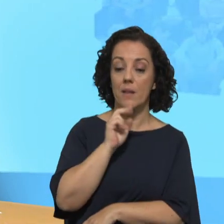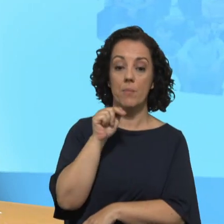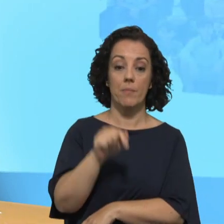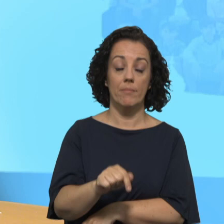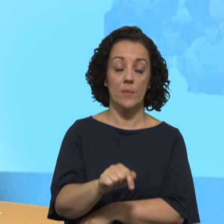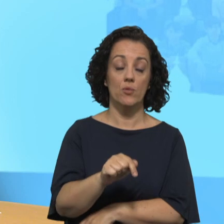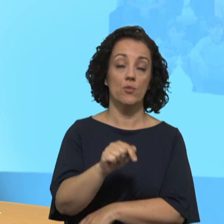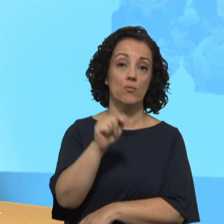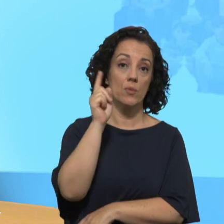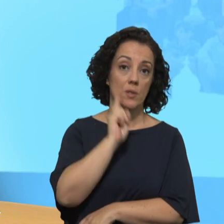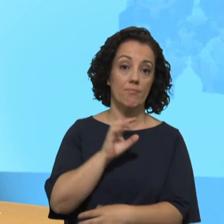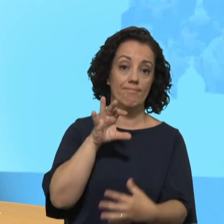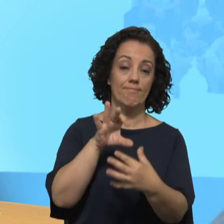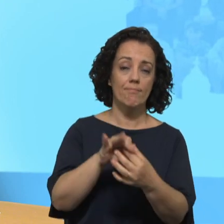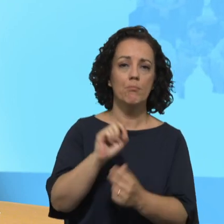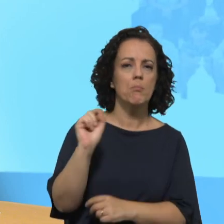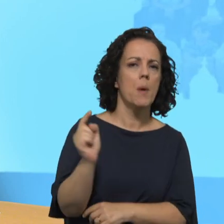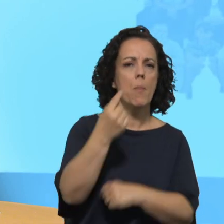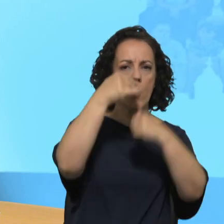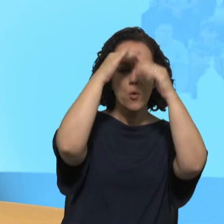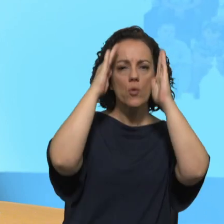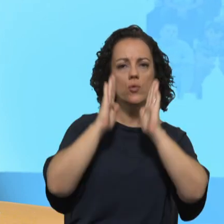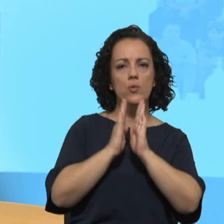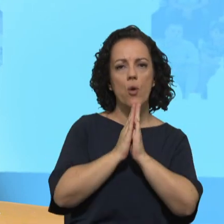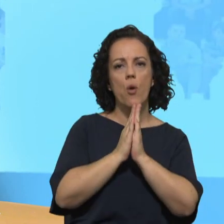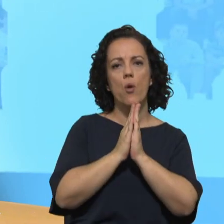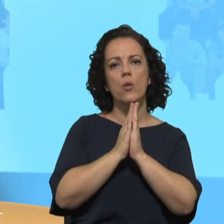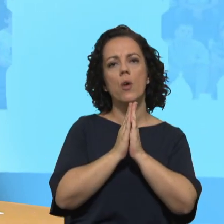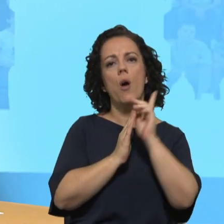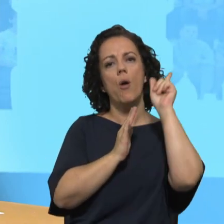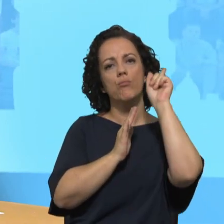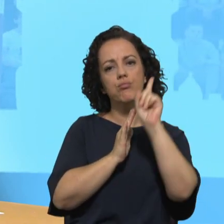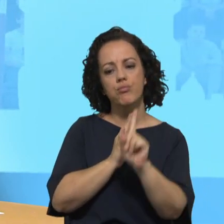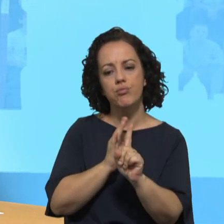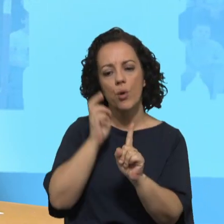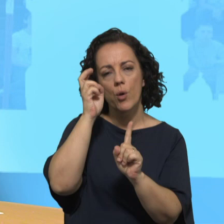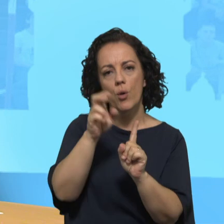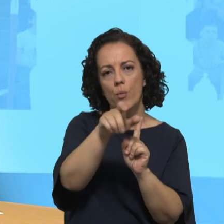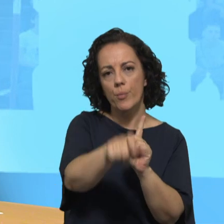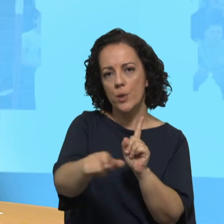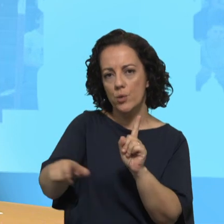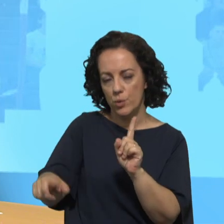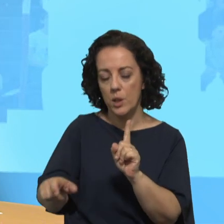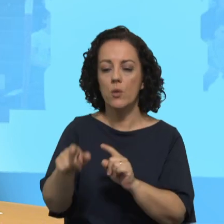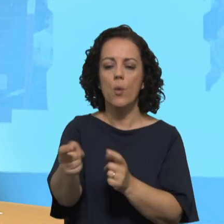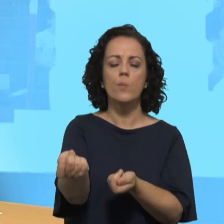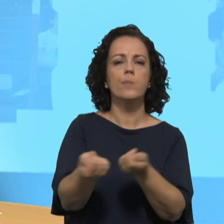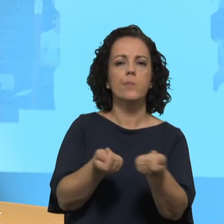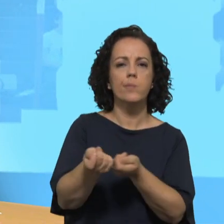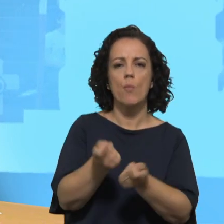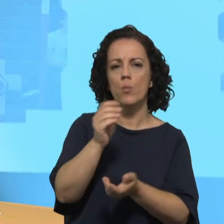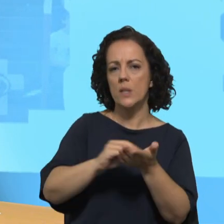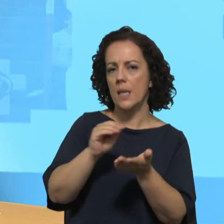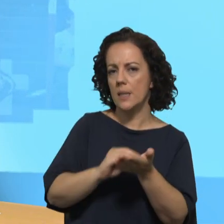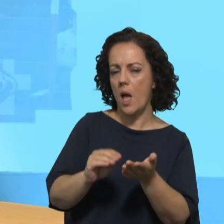aparição de Nossa Senhora aos Pastorinhos e são presididas pelo secretário de Estado do Vaticano, o cardeal Pietro Parolin. Entre nós